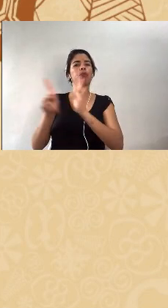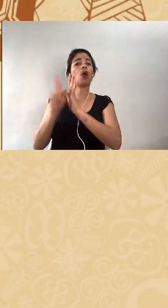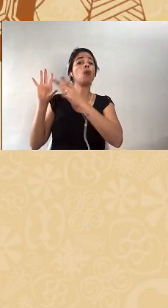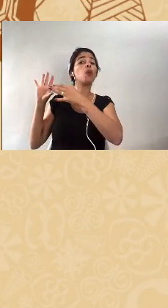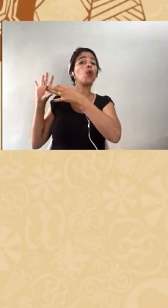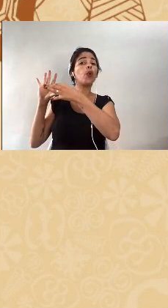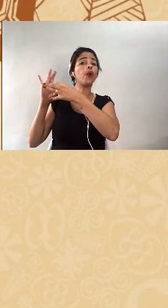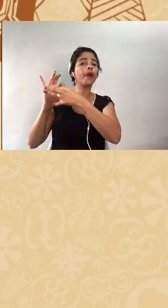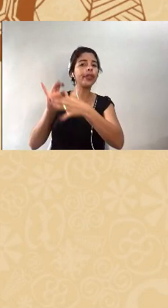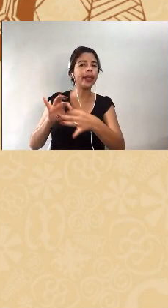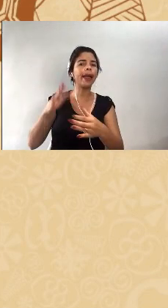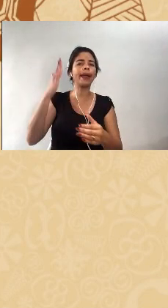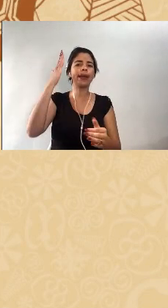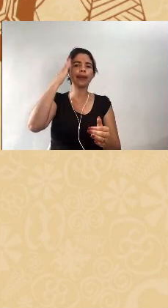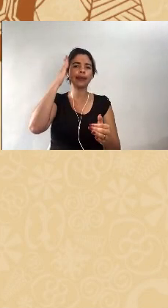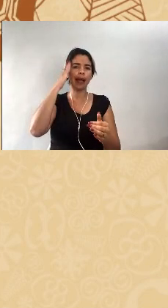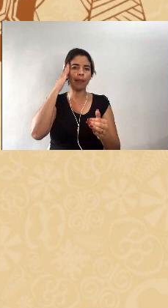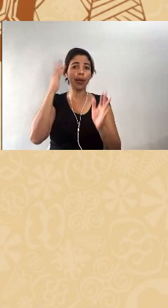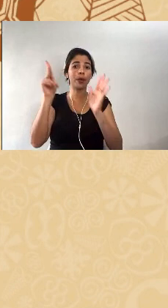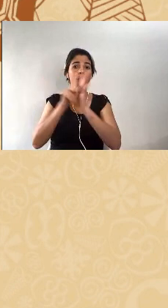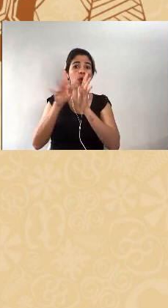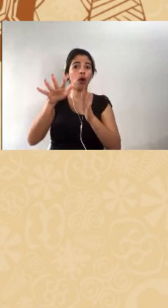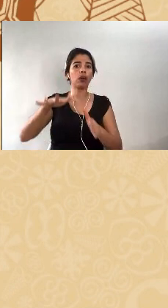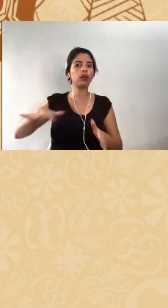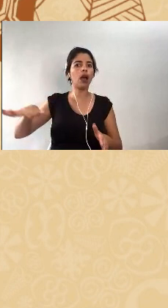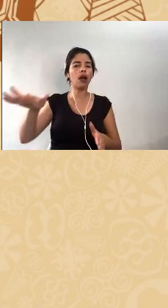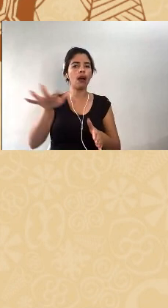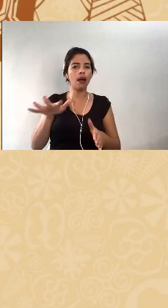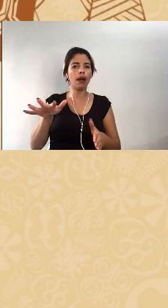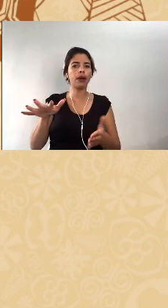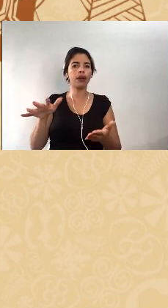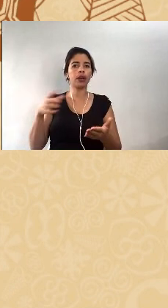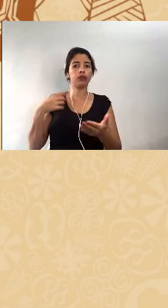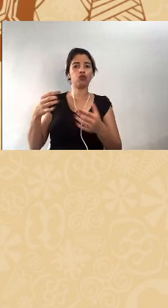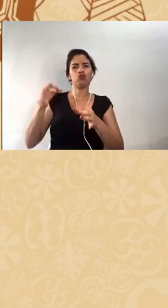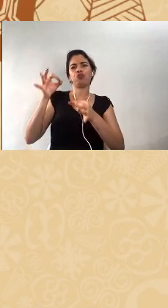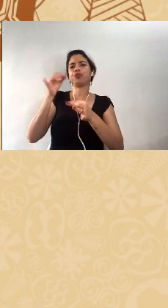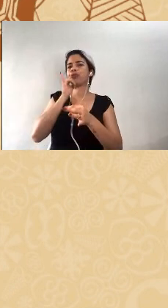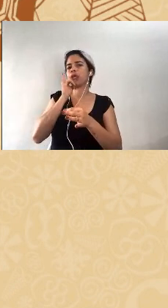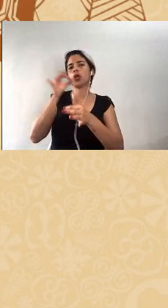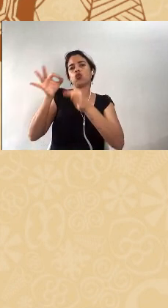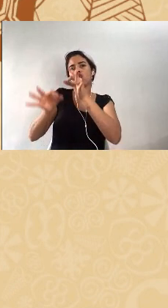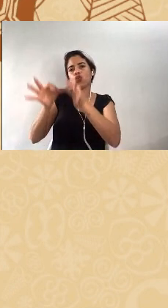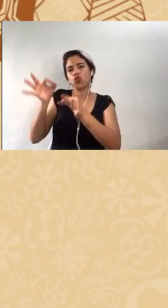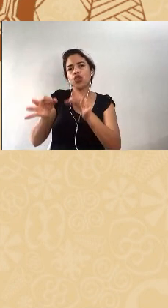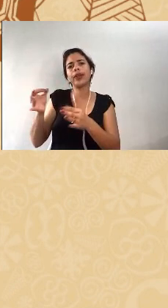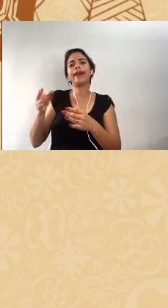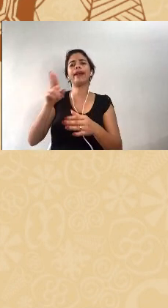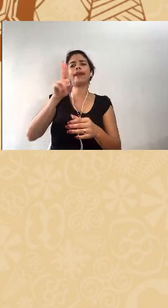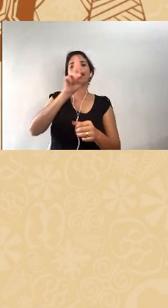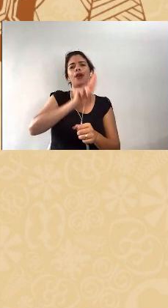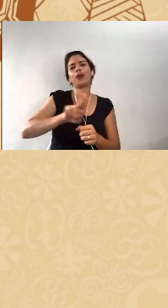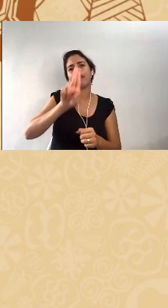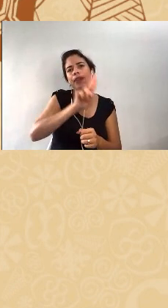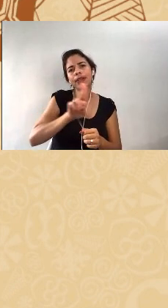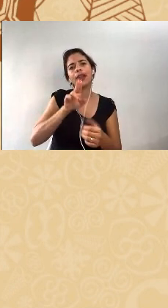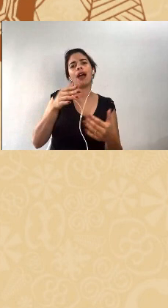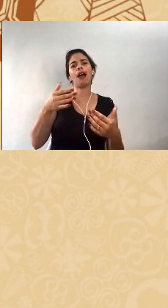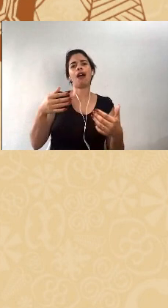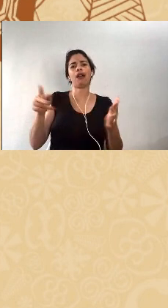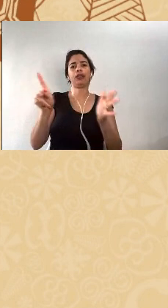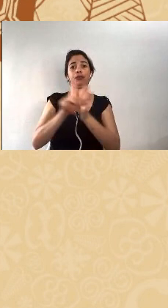dos saberes dos órgãos da justiça, ou mesmo da universidade, ou de algumas instituições,